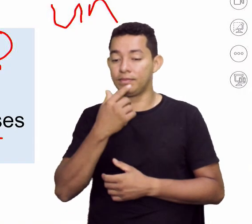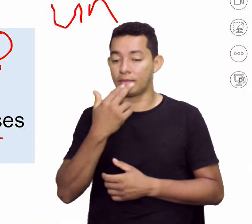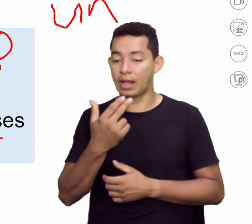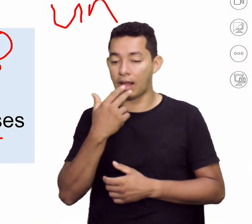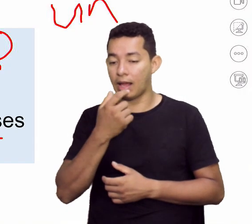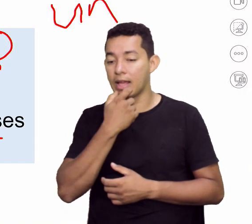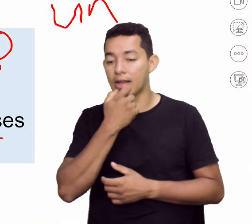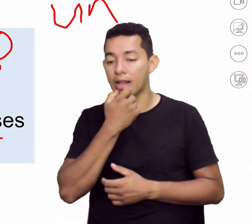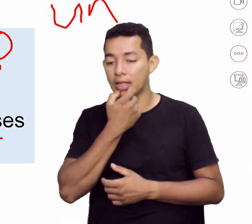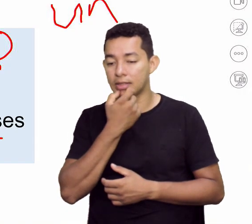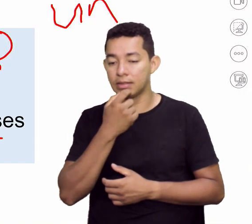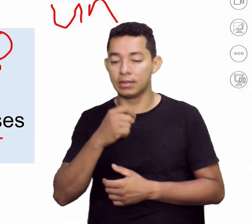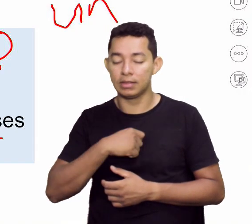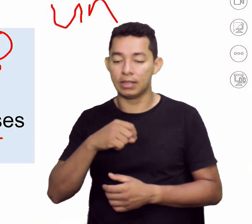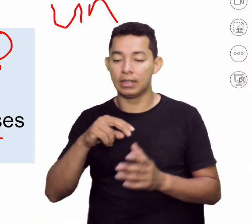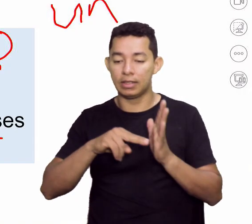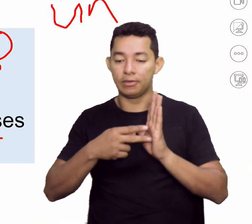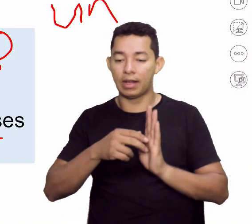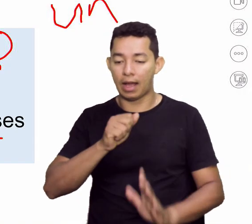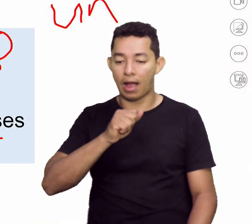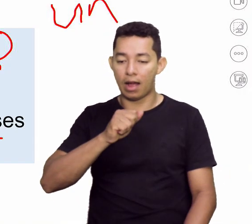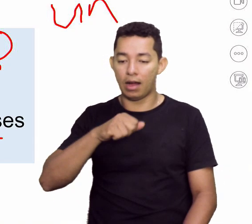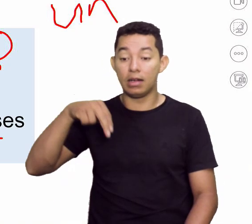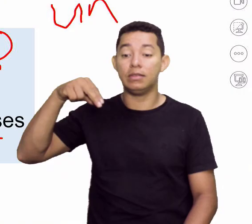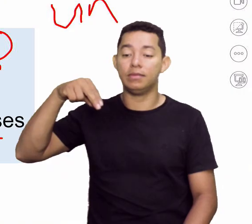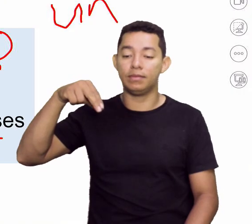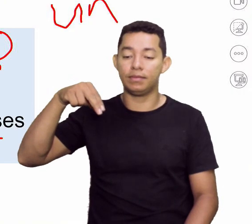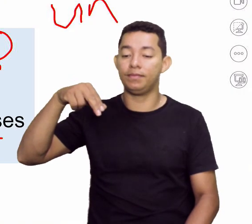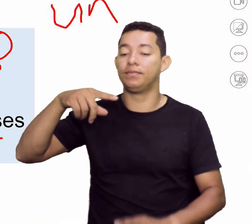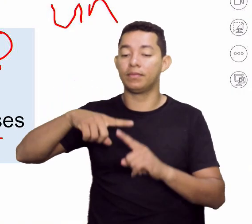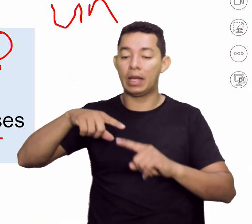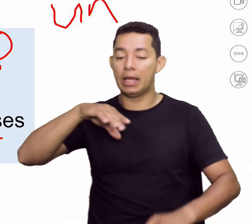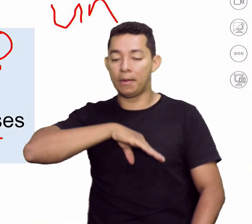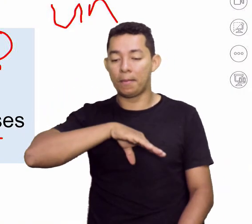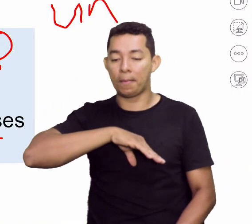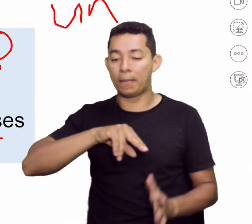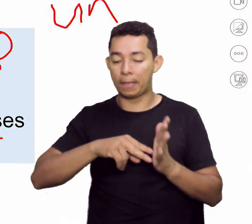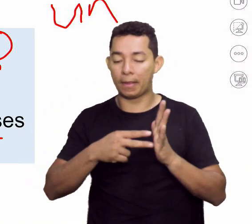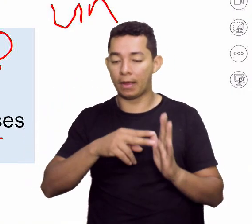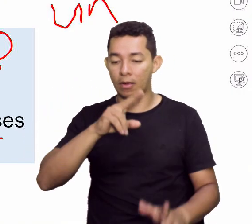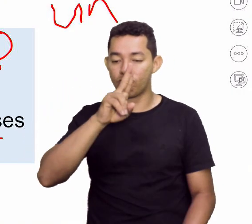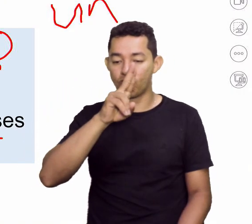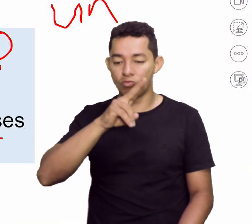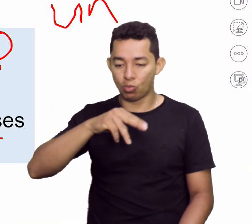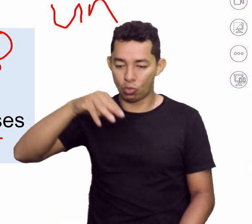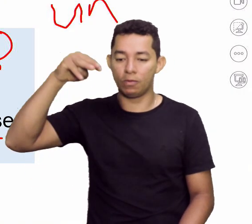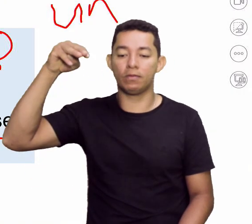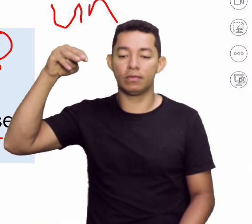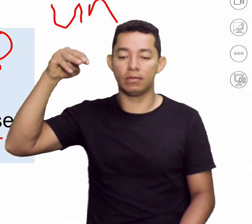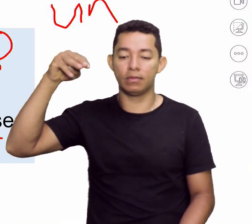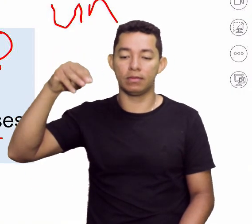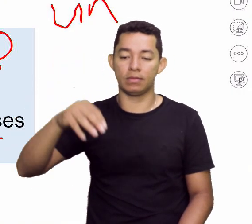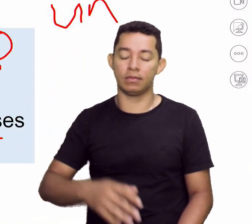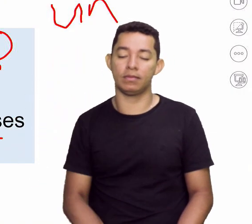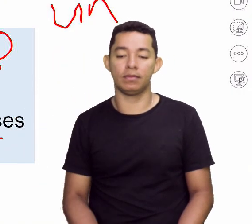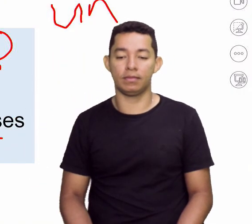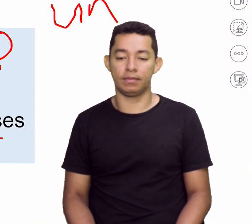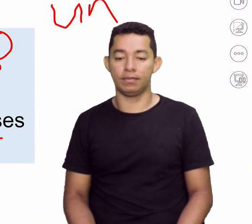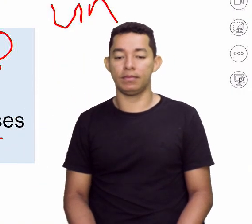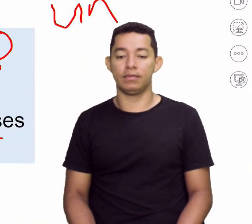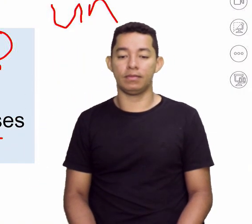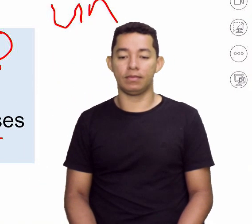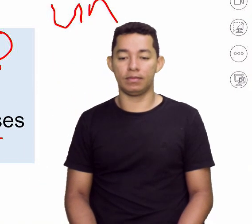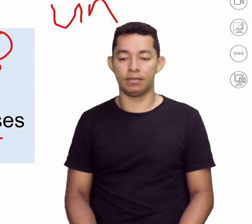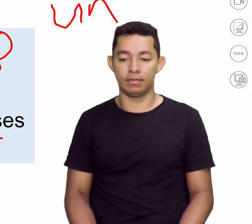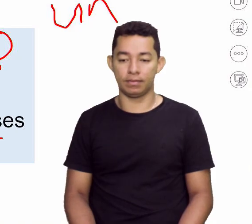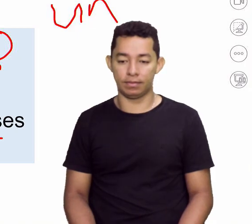seria an, né? Em português é um. Certo? E a gente não usa o N, usa